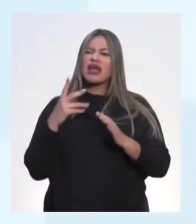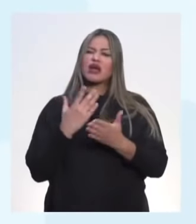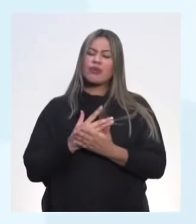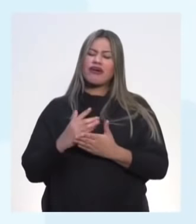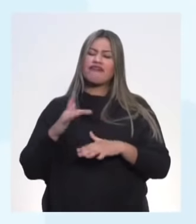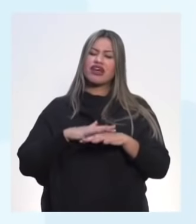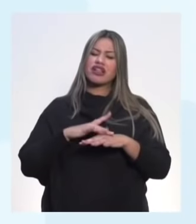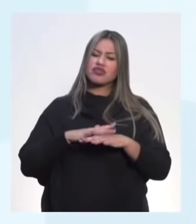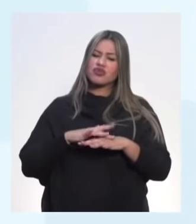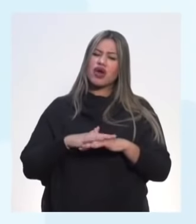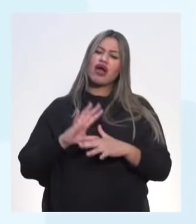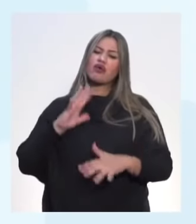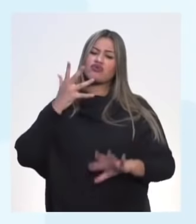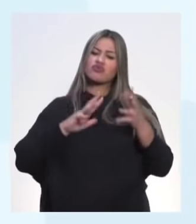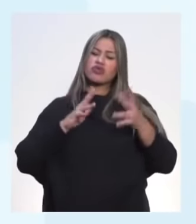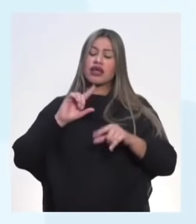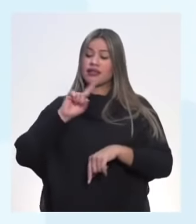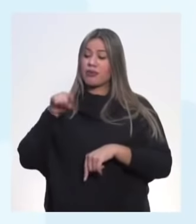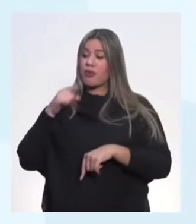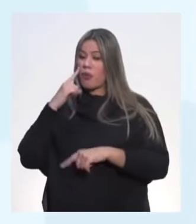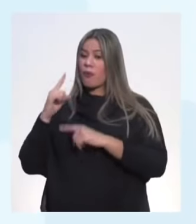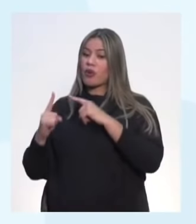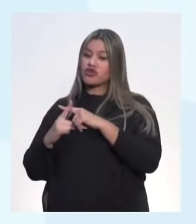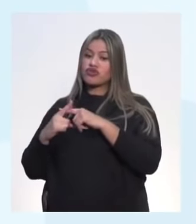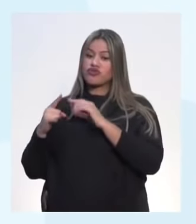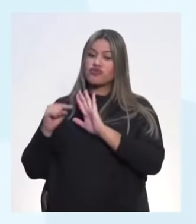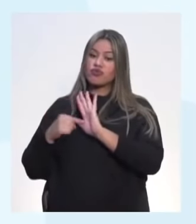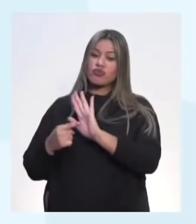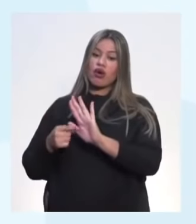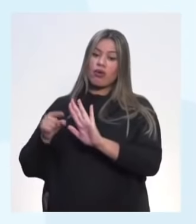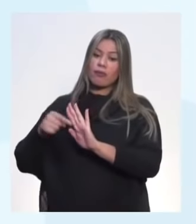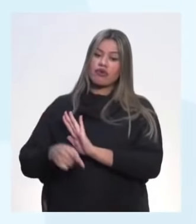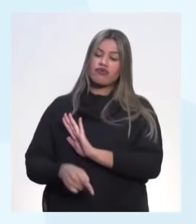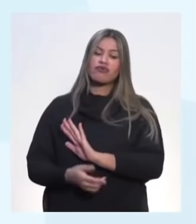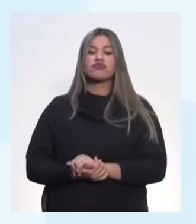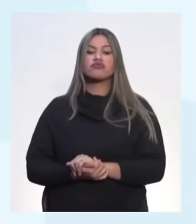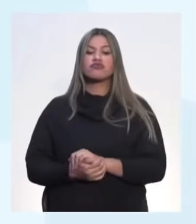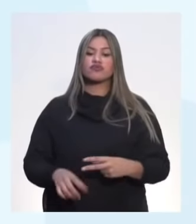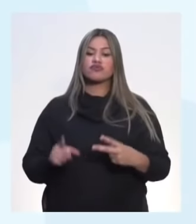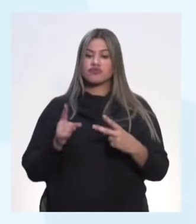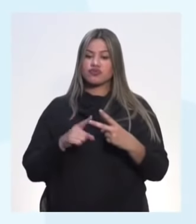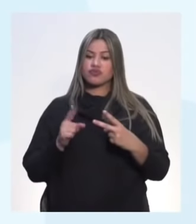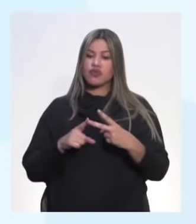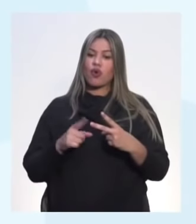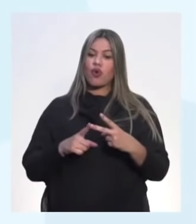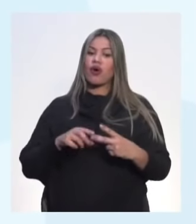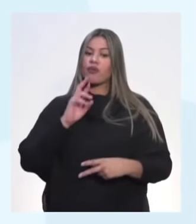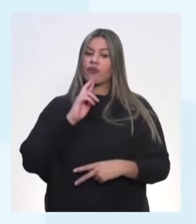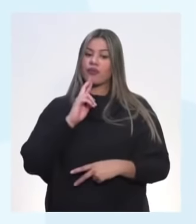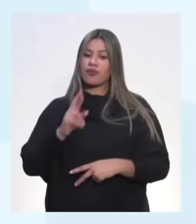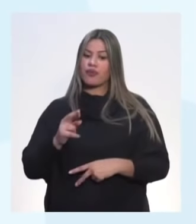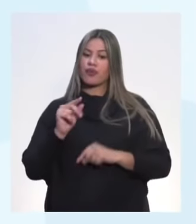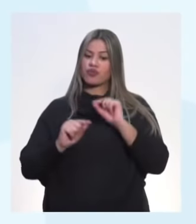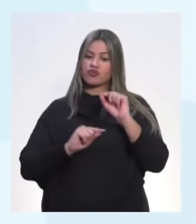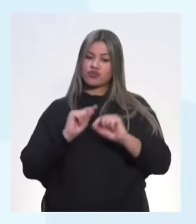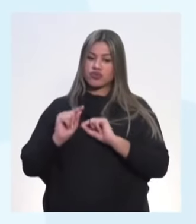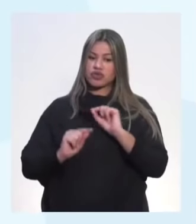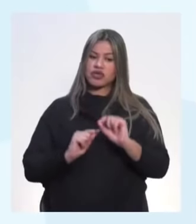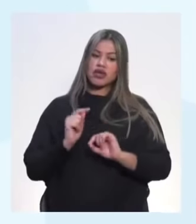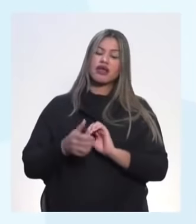ele mostra o outro lado e aprofunda, ok? A 2, o distanciamento social a que nós humanos estamos sendo